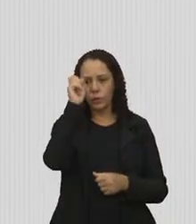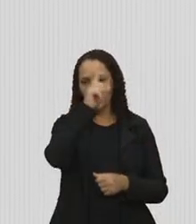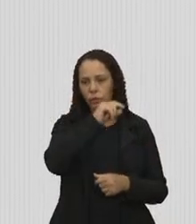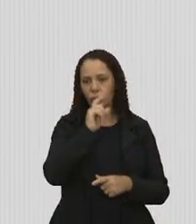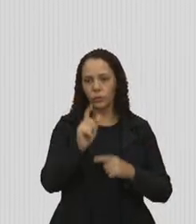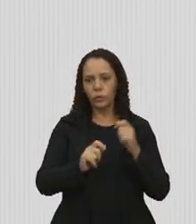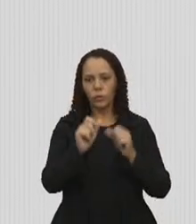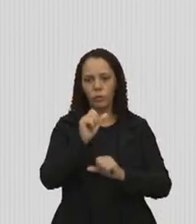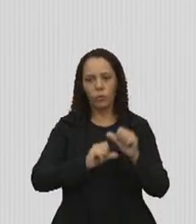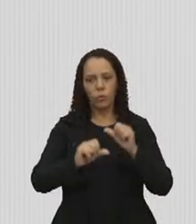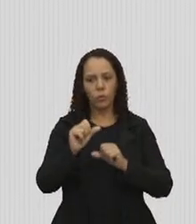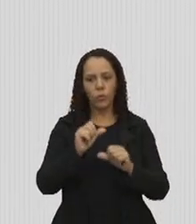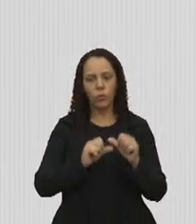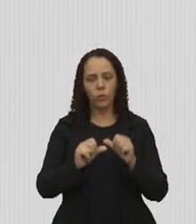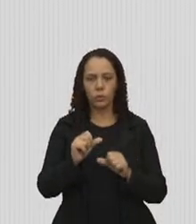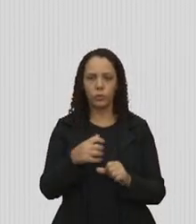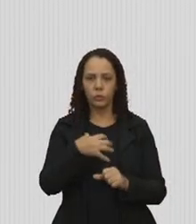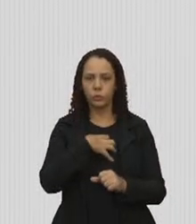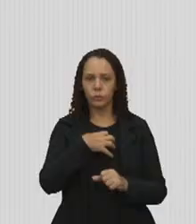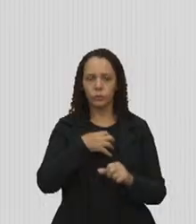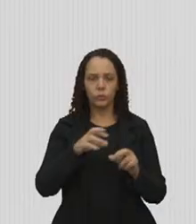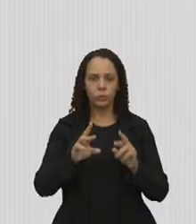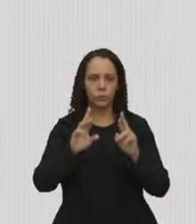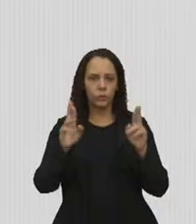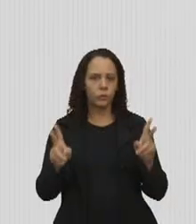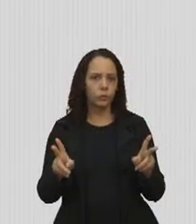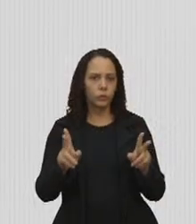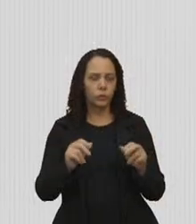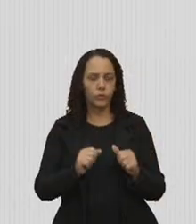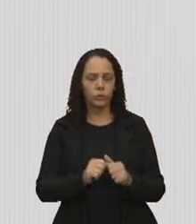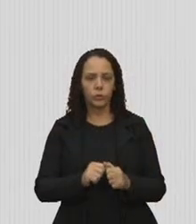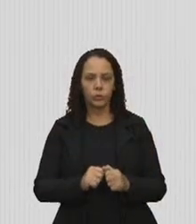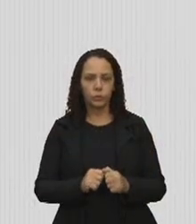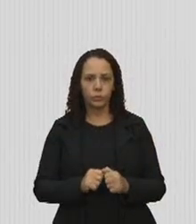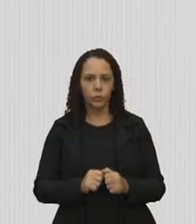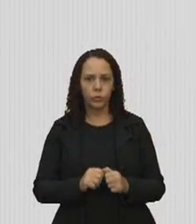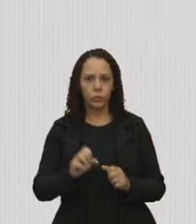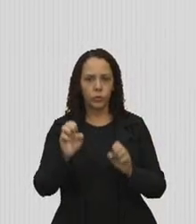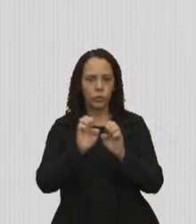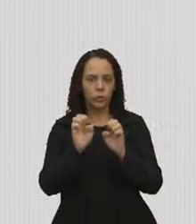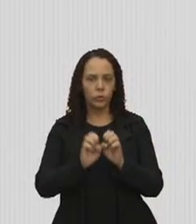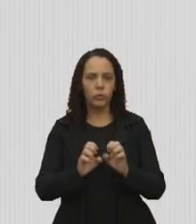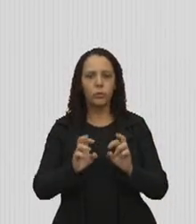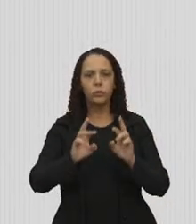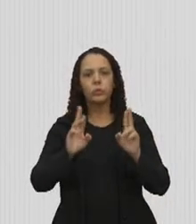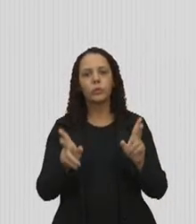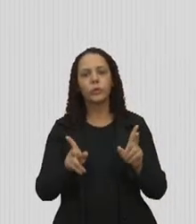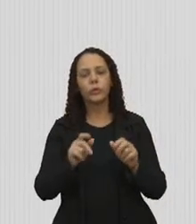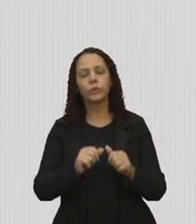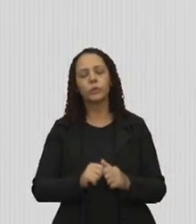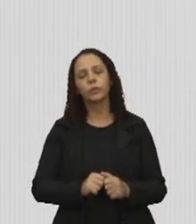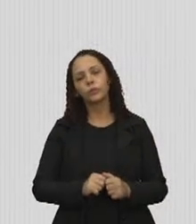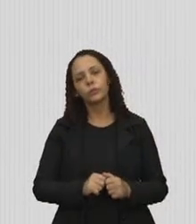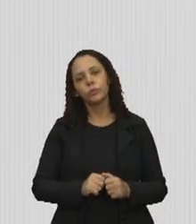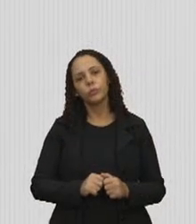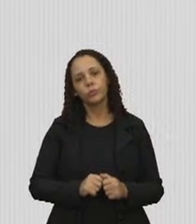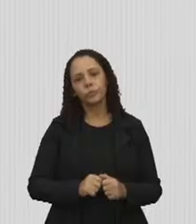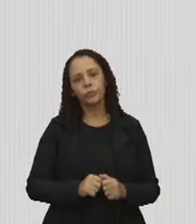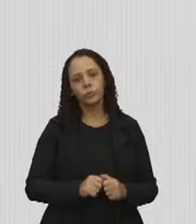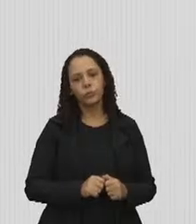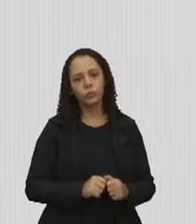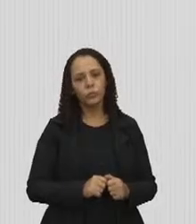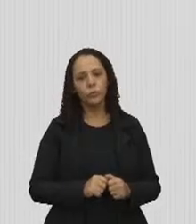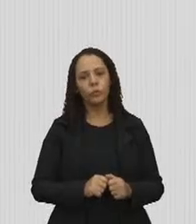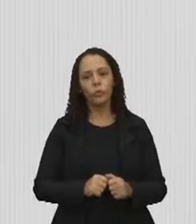sair para um outro possível eixo e uma outra possível estrutura fora dessas possibilidades que a